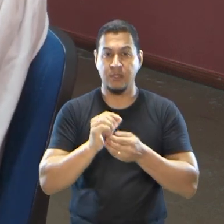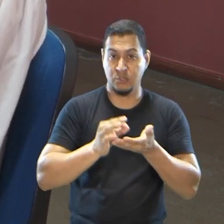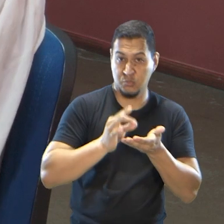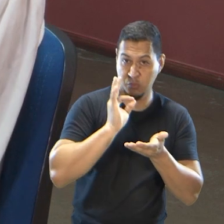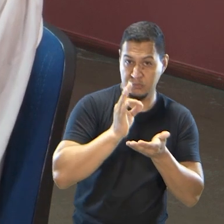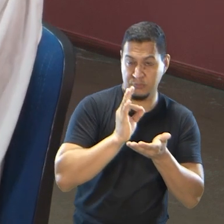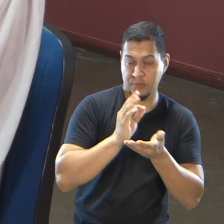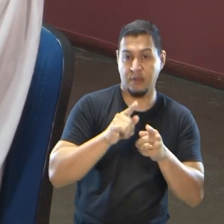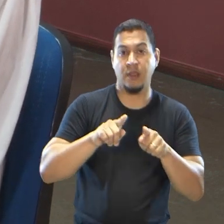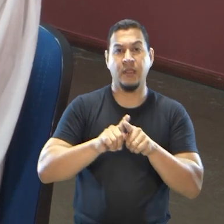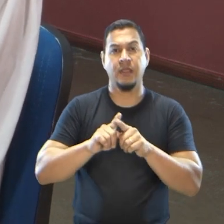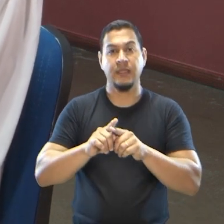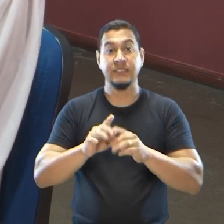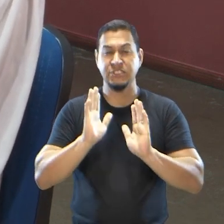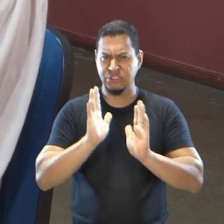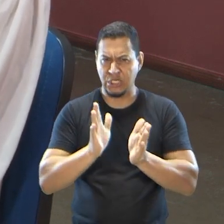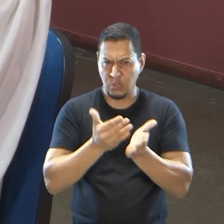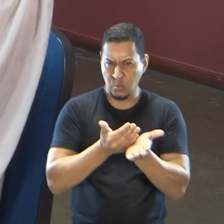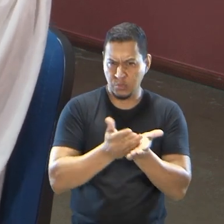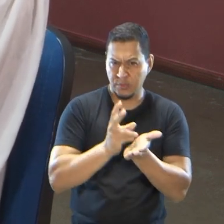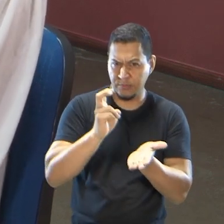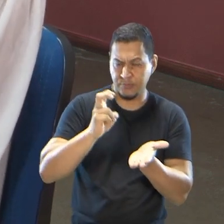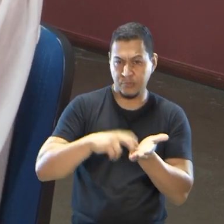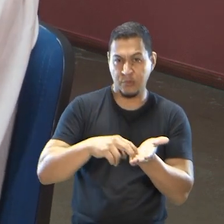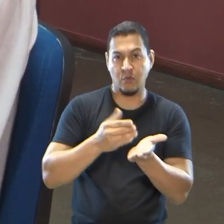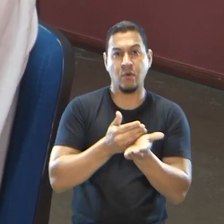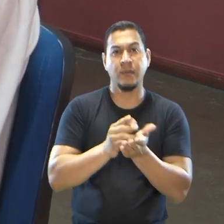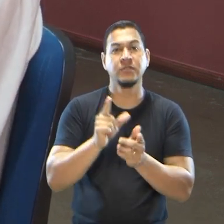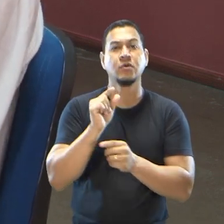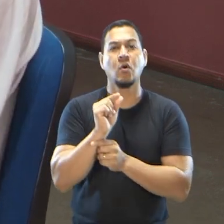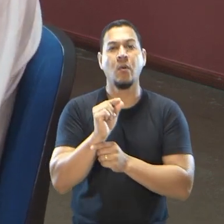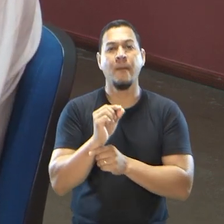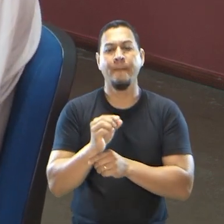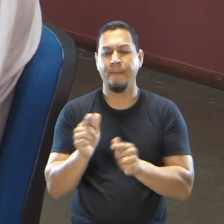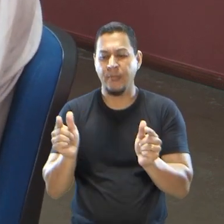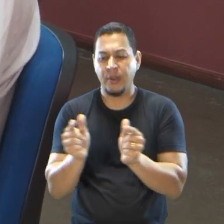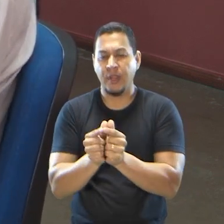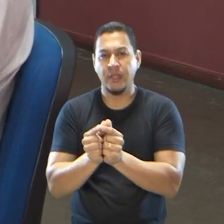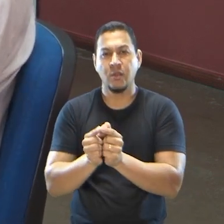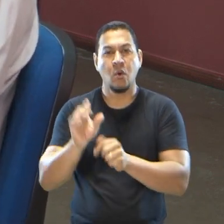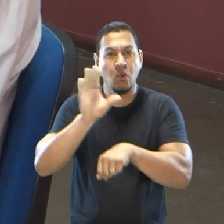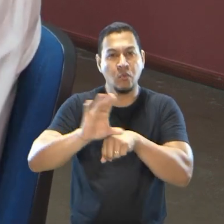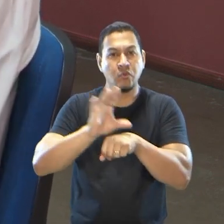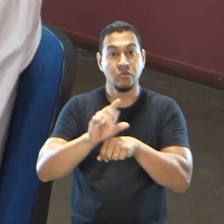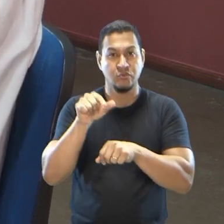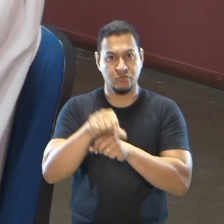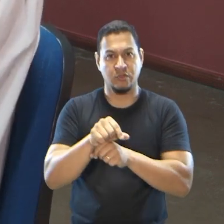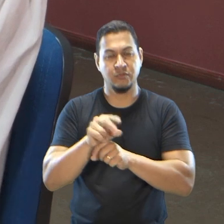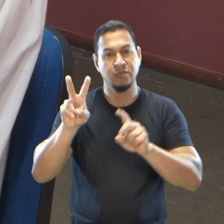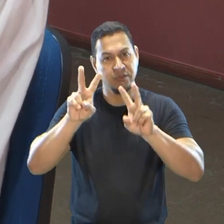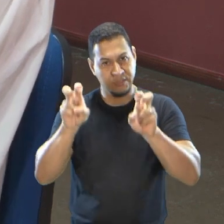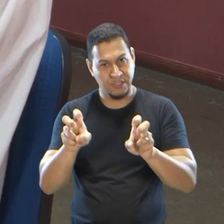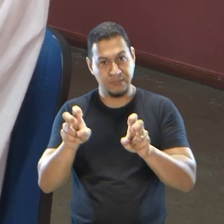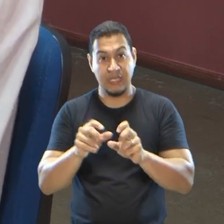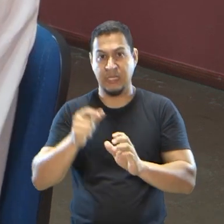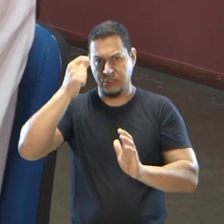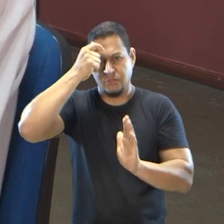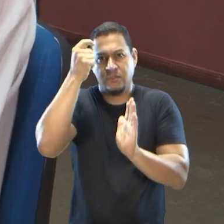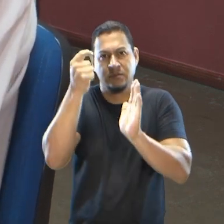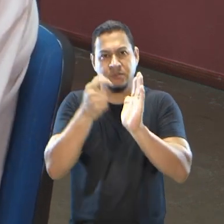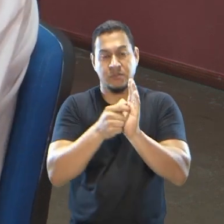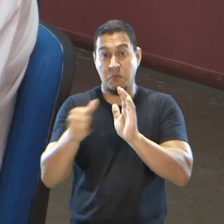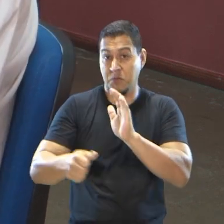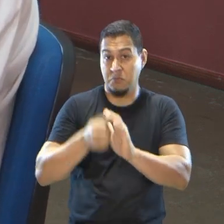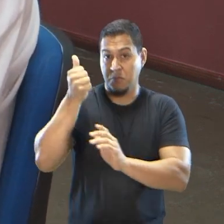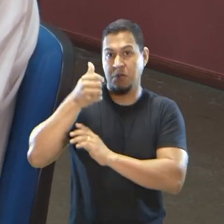café. E na parte da manhã, já no início, vai começar com um mini curso sobre a inteligência artificial, que é o nosso primeiro palestrante,